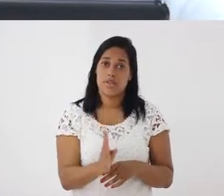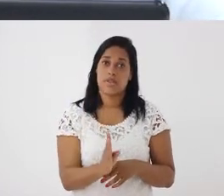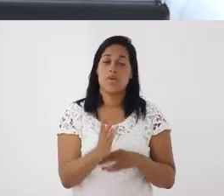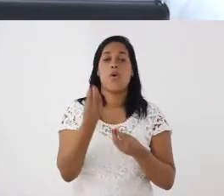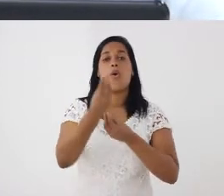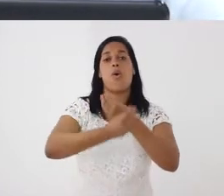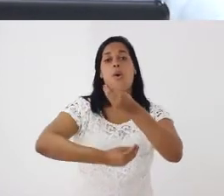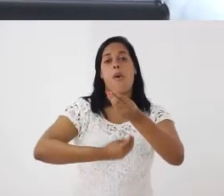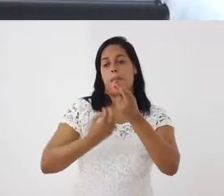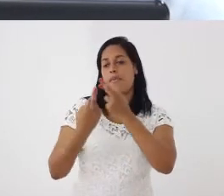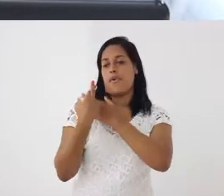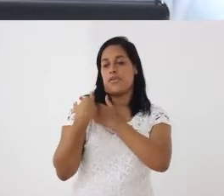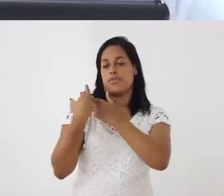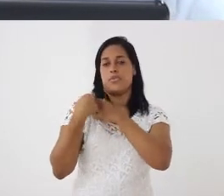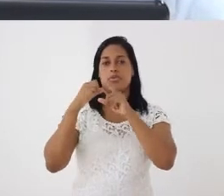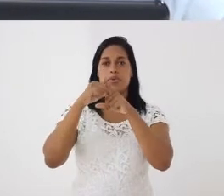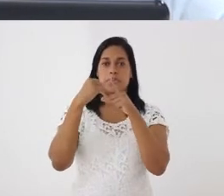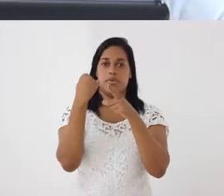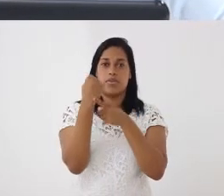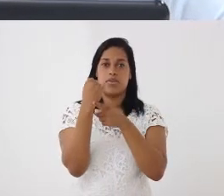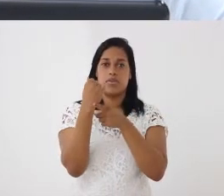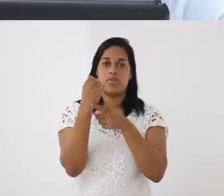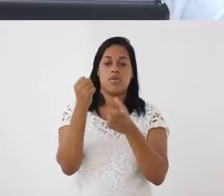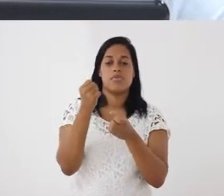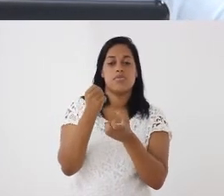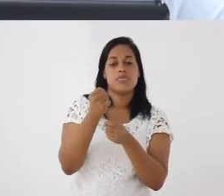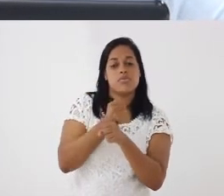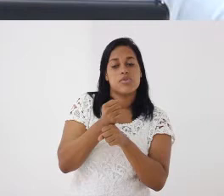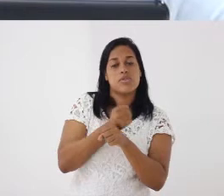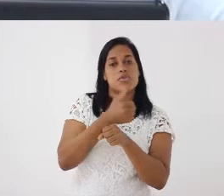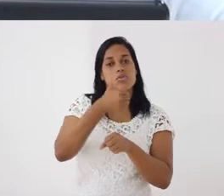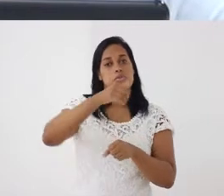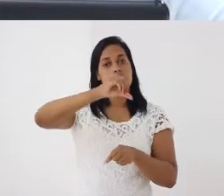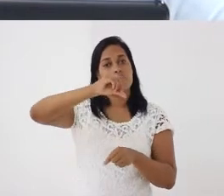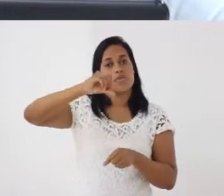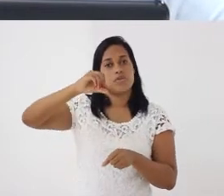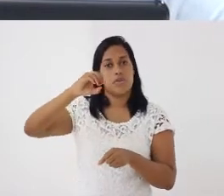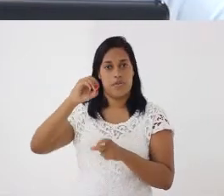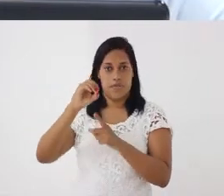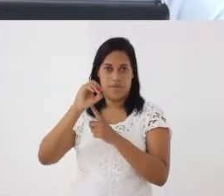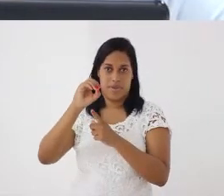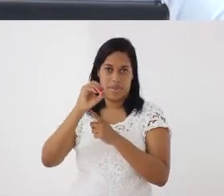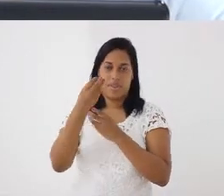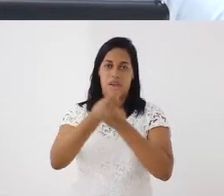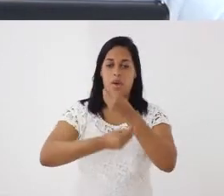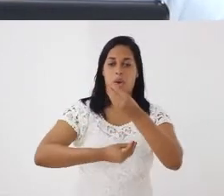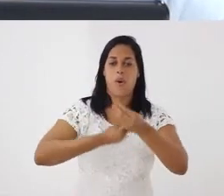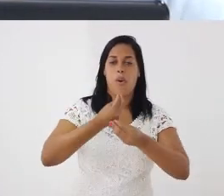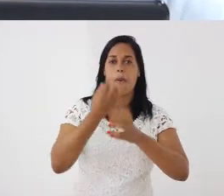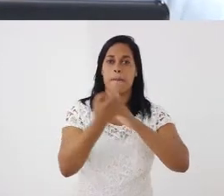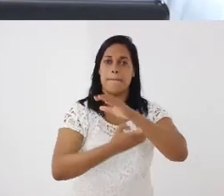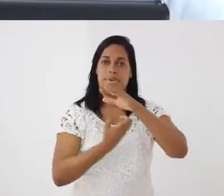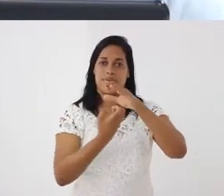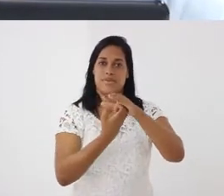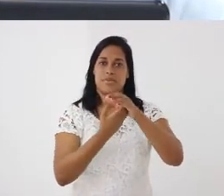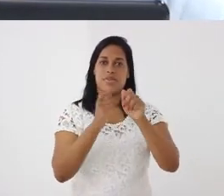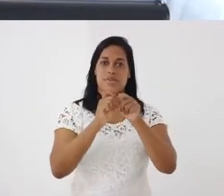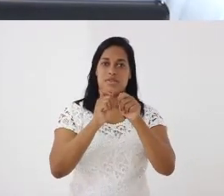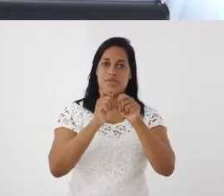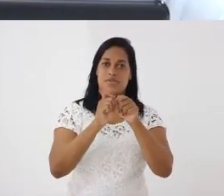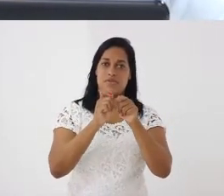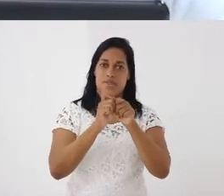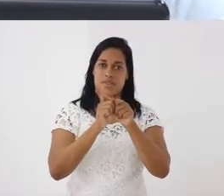movimento de responsabilidade social ganha força a partir dos anos de 1990. A maneira como as empresas realizam